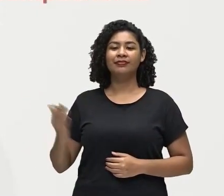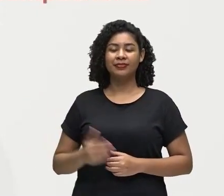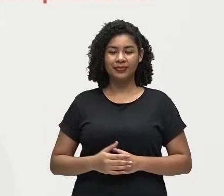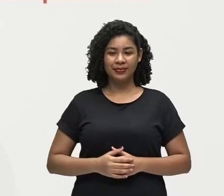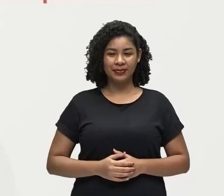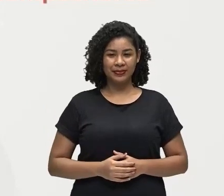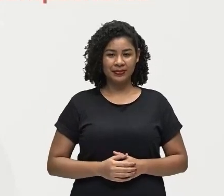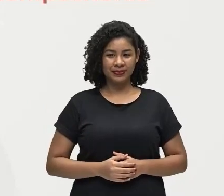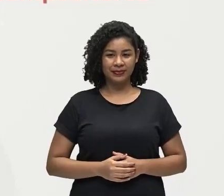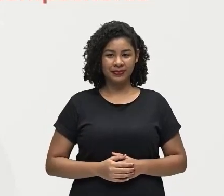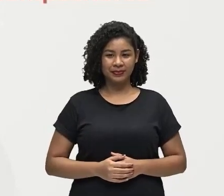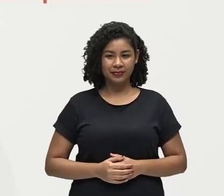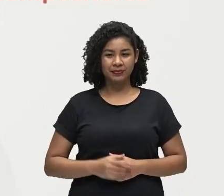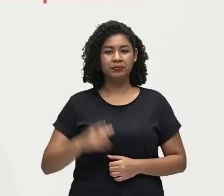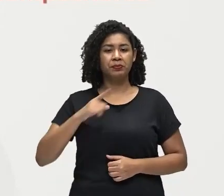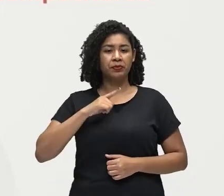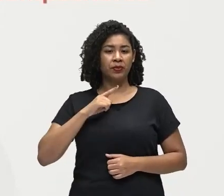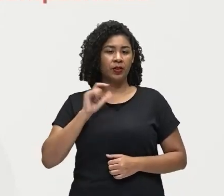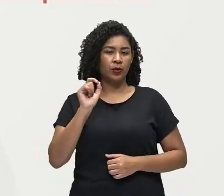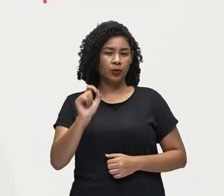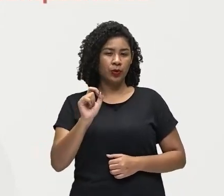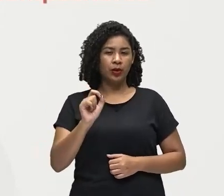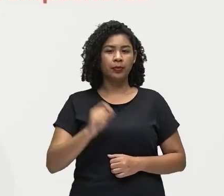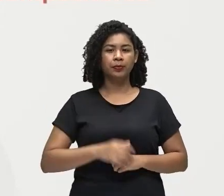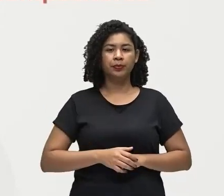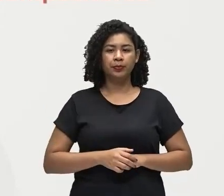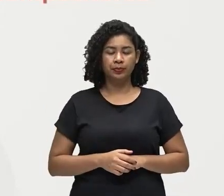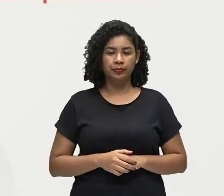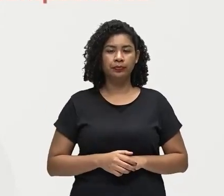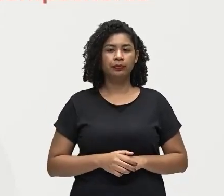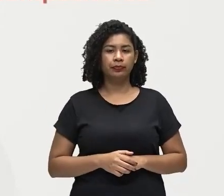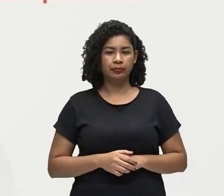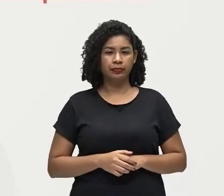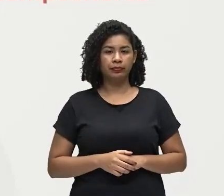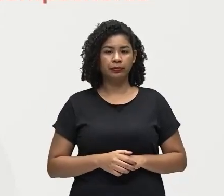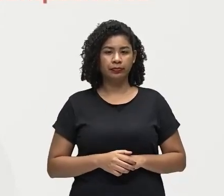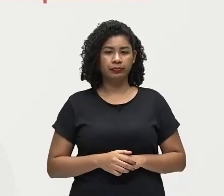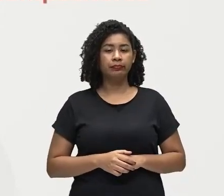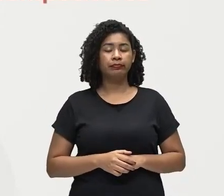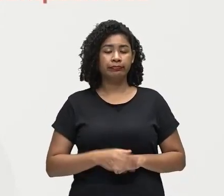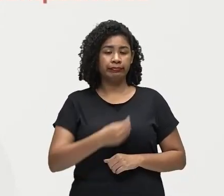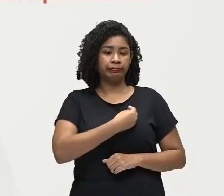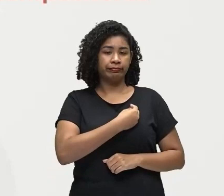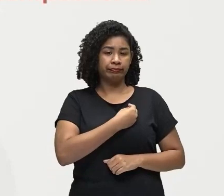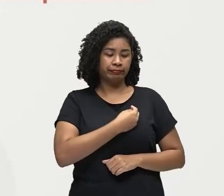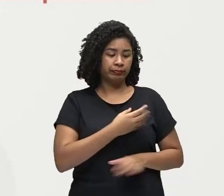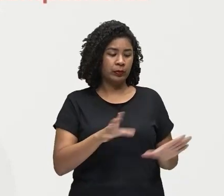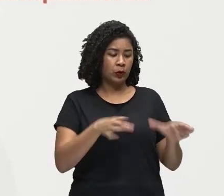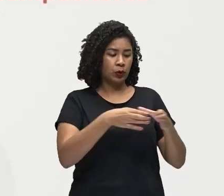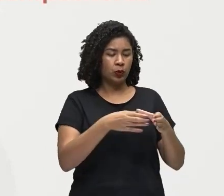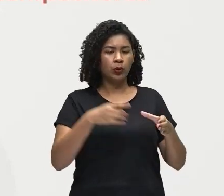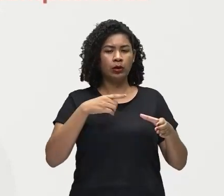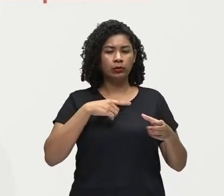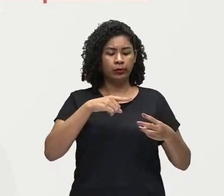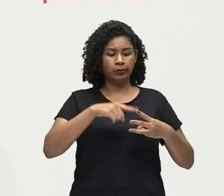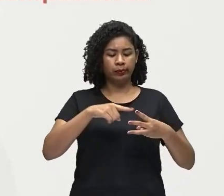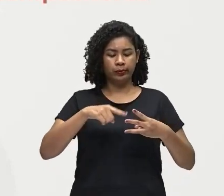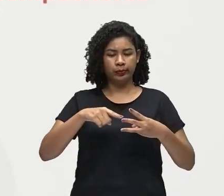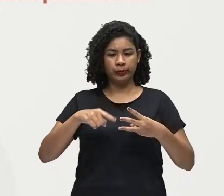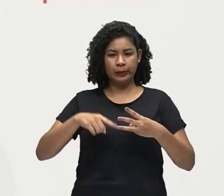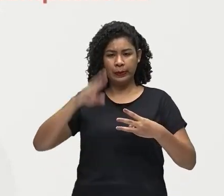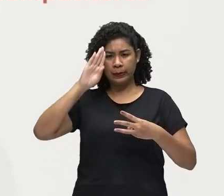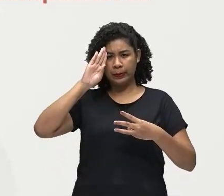cadeias alimentares, elas são compostas por organismos que podem ser enquadrados dentro de 3 categorias, né? Então a